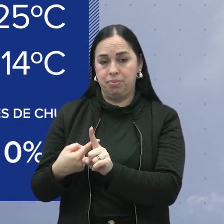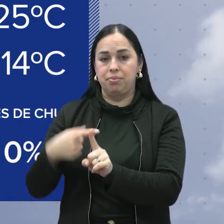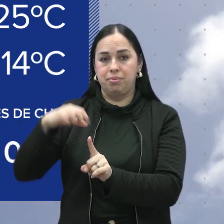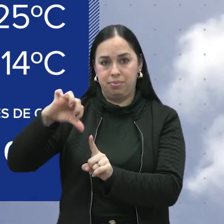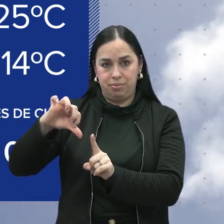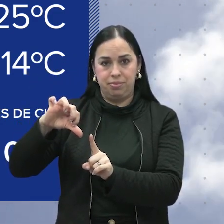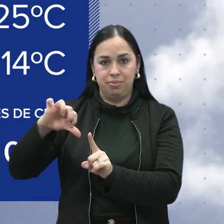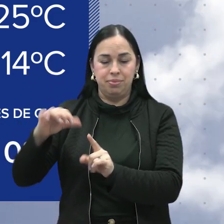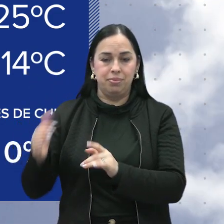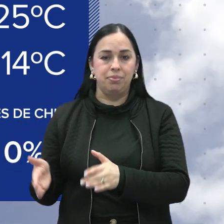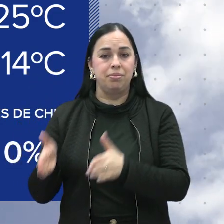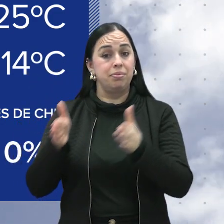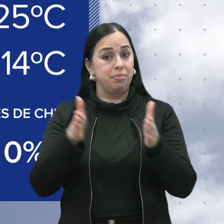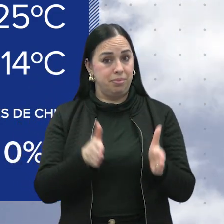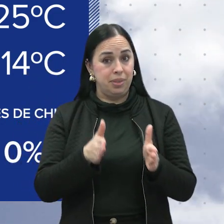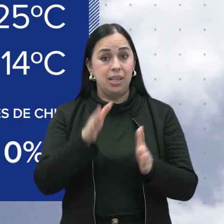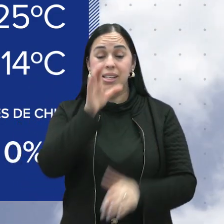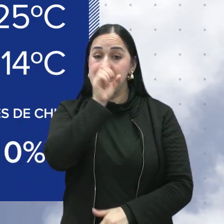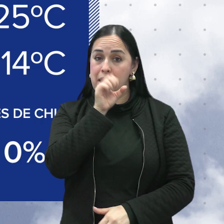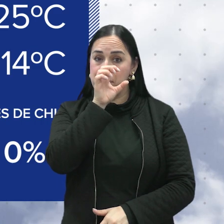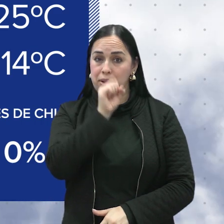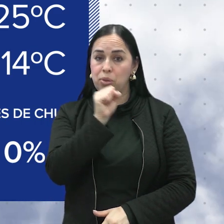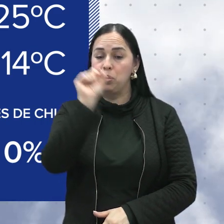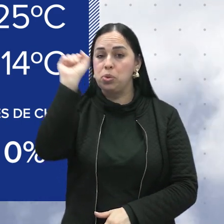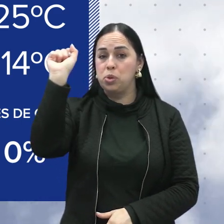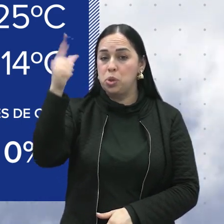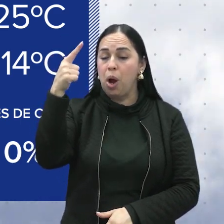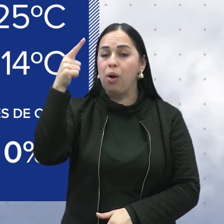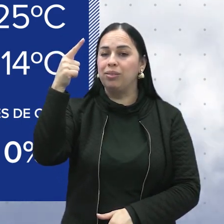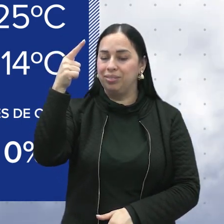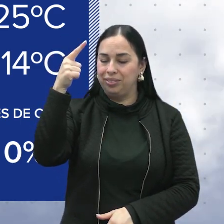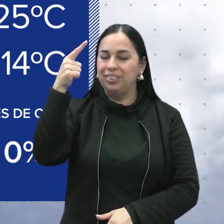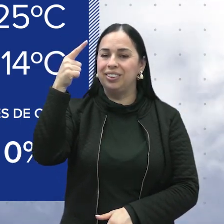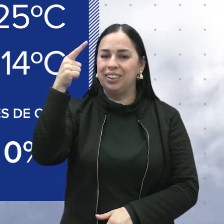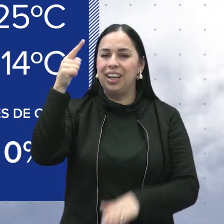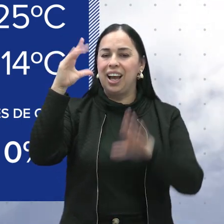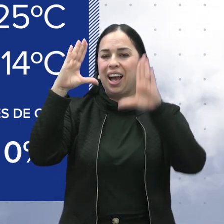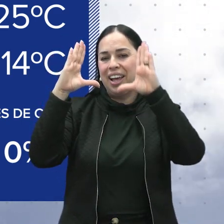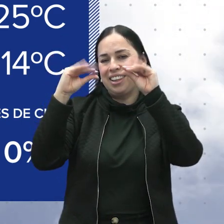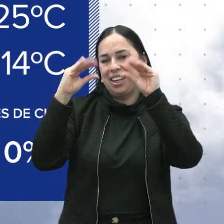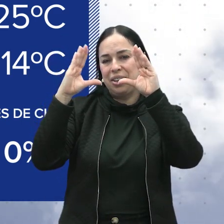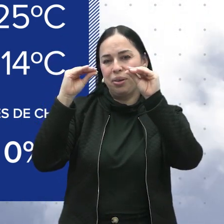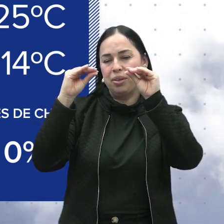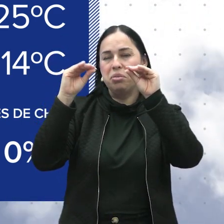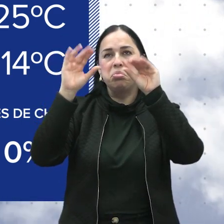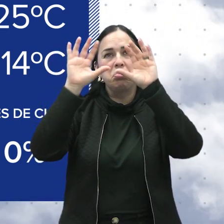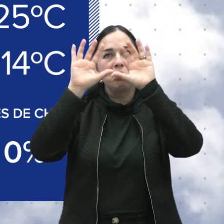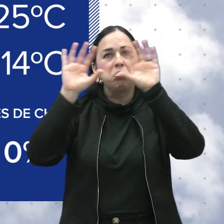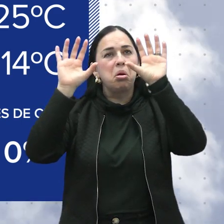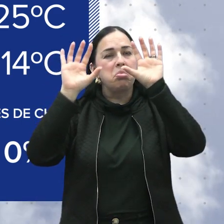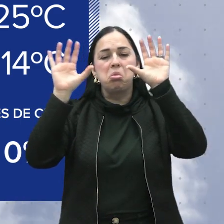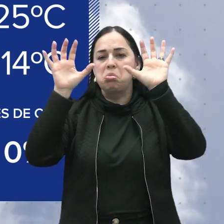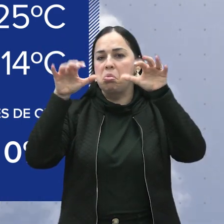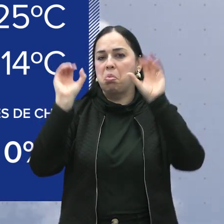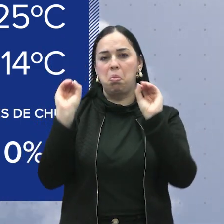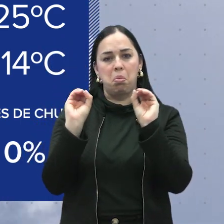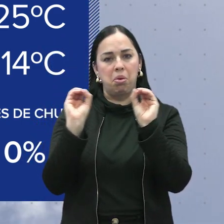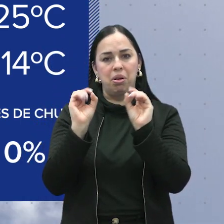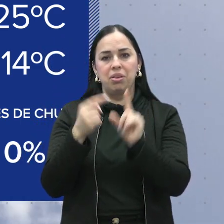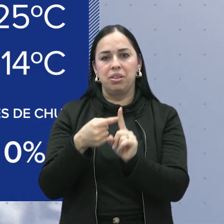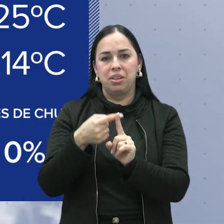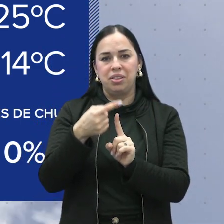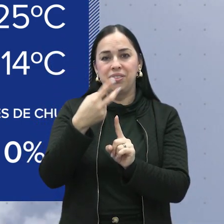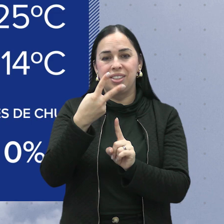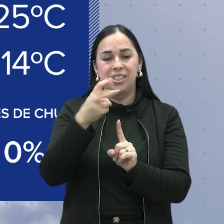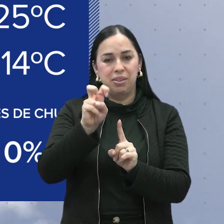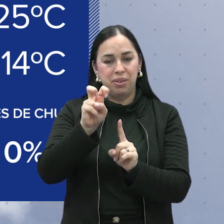graus e a mínima será de 9. No sábado, o sol aparece durante o dia. À noite, o céu fica encoberto de nuvens, mas não chove. A